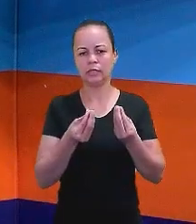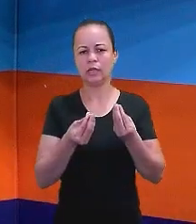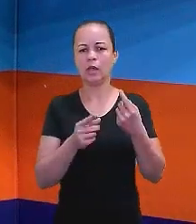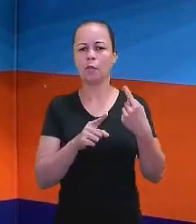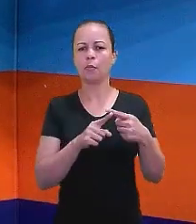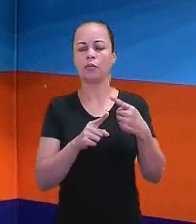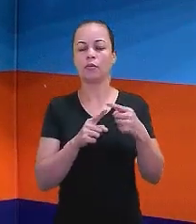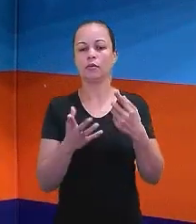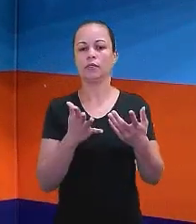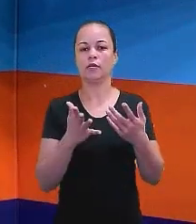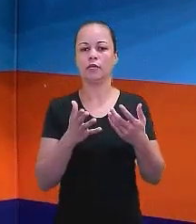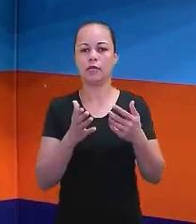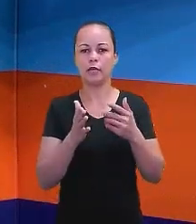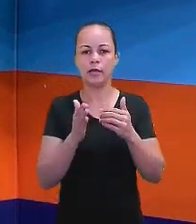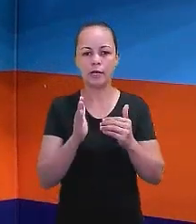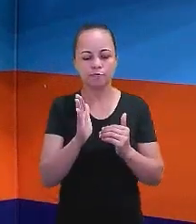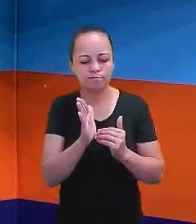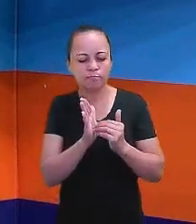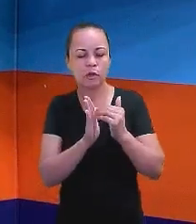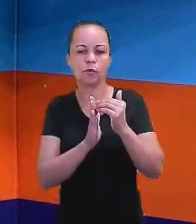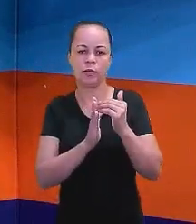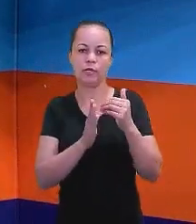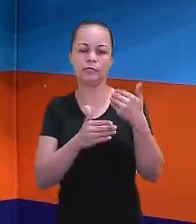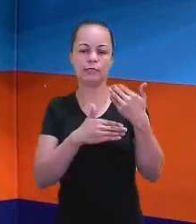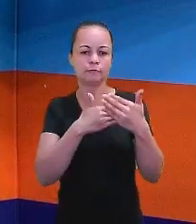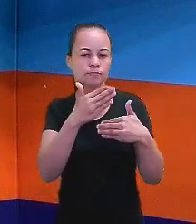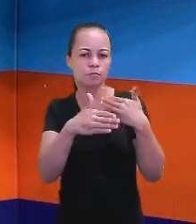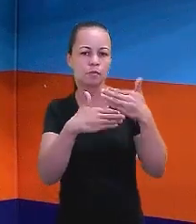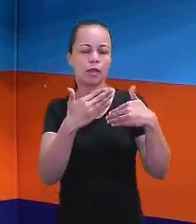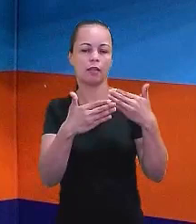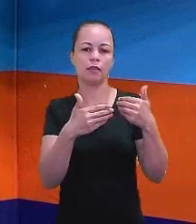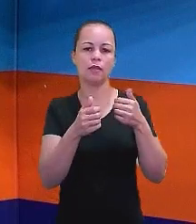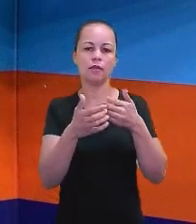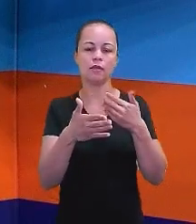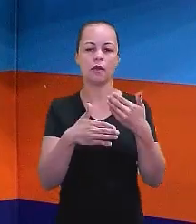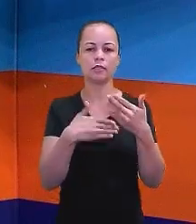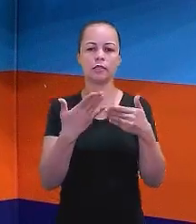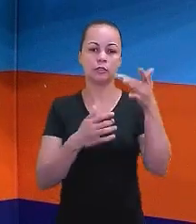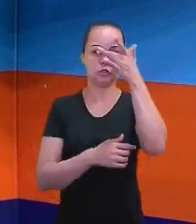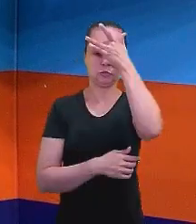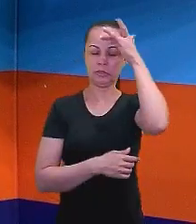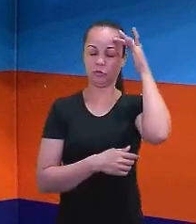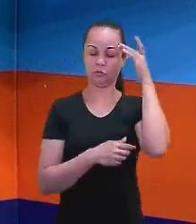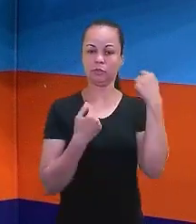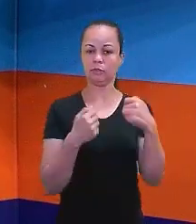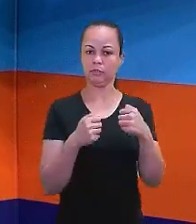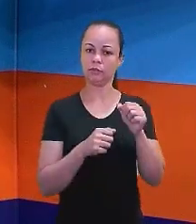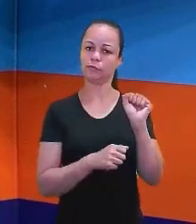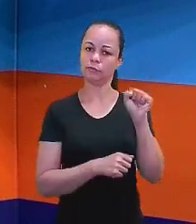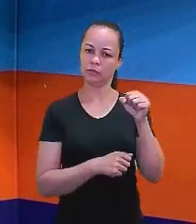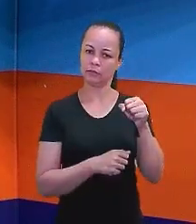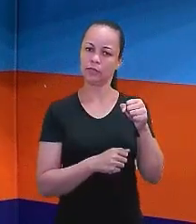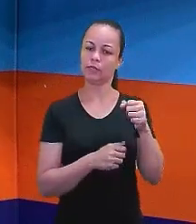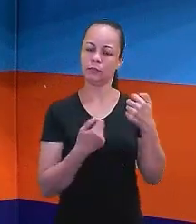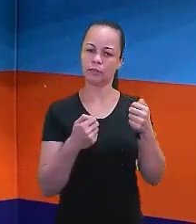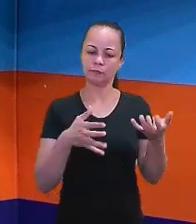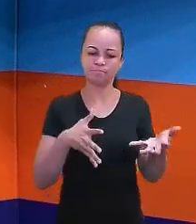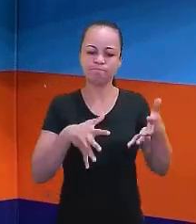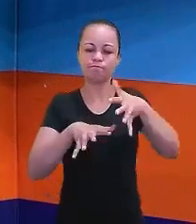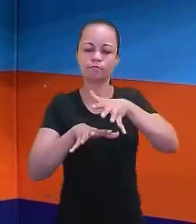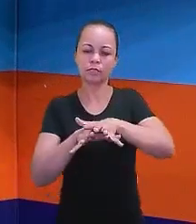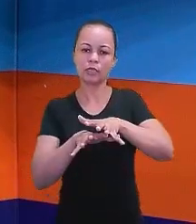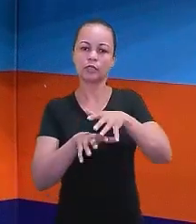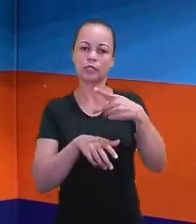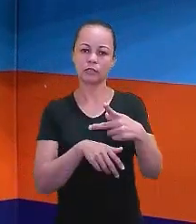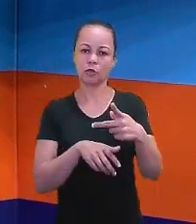alcança, ela media, ela é uma grande cuidadora de pessoas que precisam sim estar inseridas nesse ambiente de